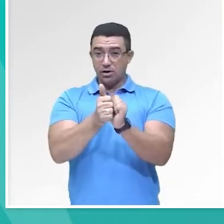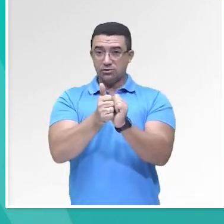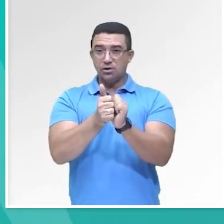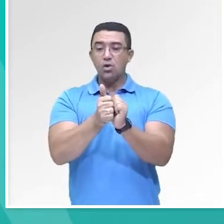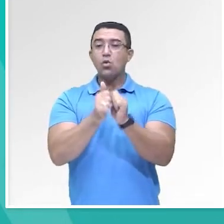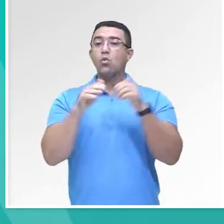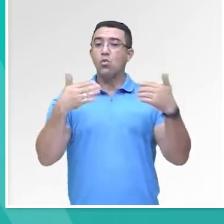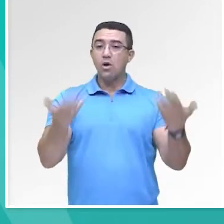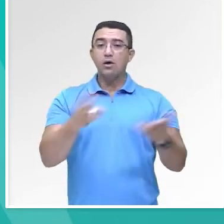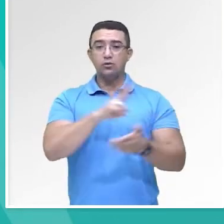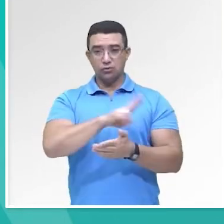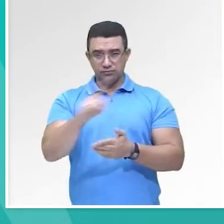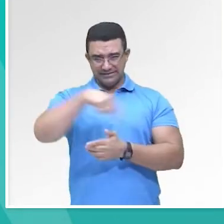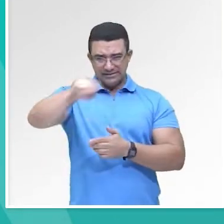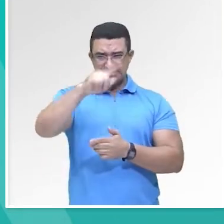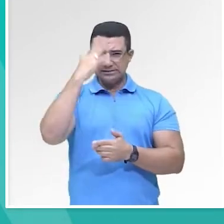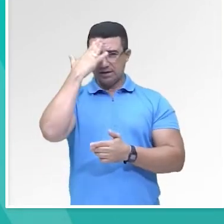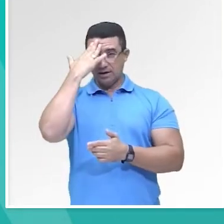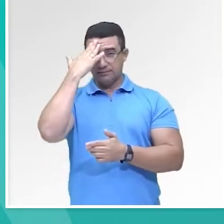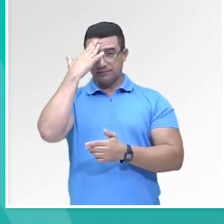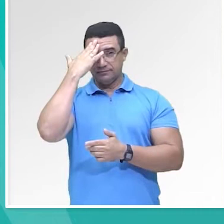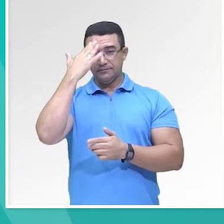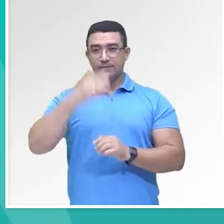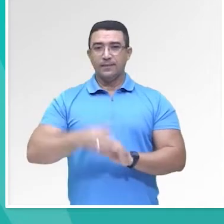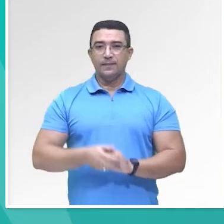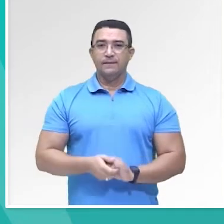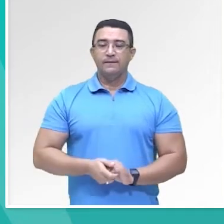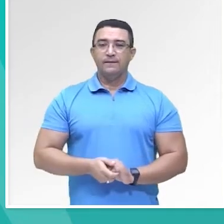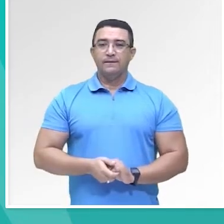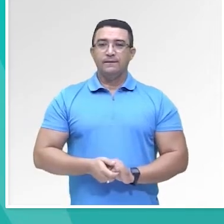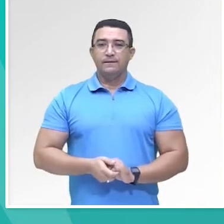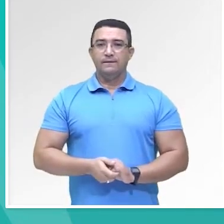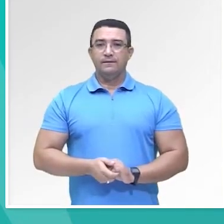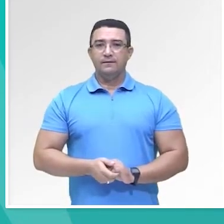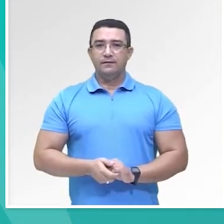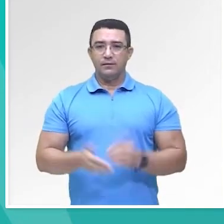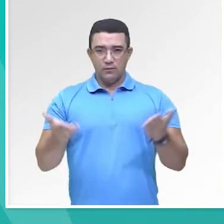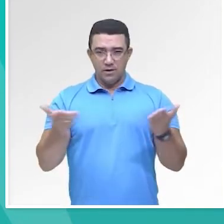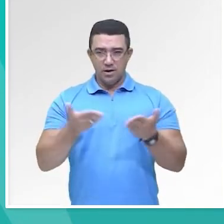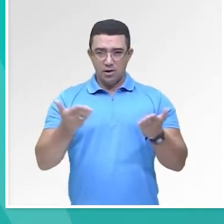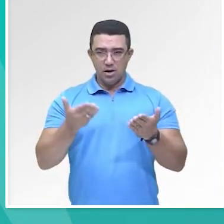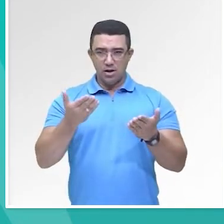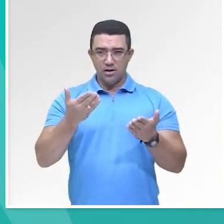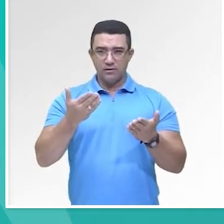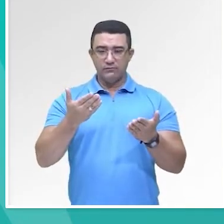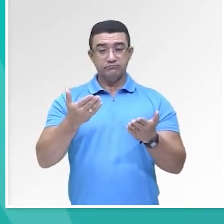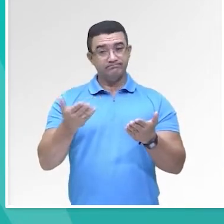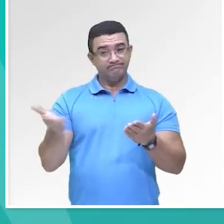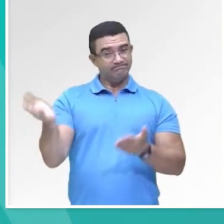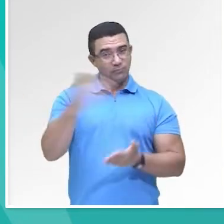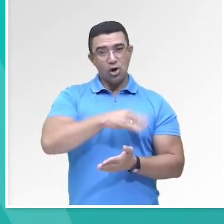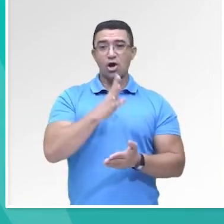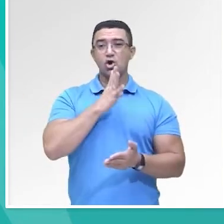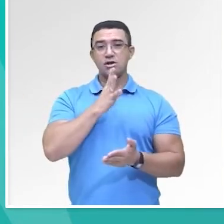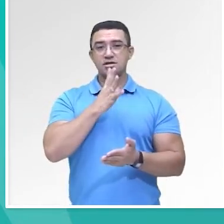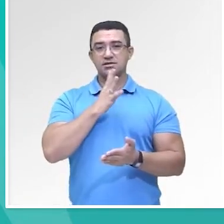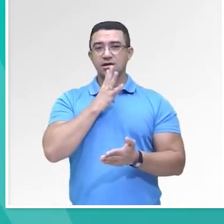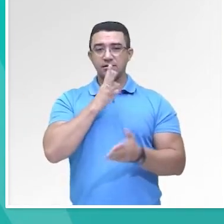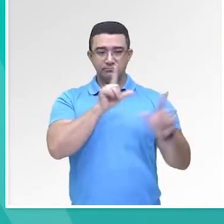vocês conhecem? Vocês sabem? Então, vamos lá agora conhecer um pouco desse